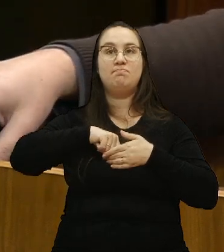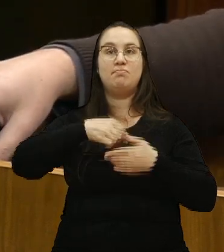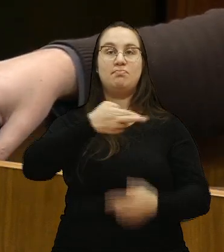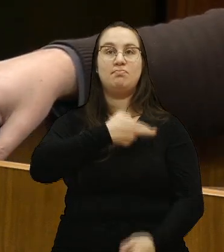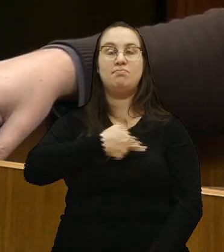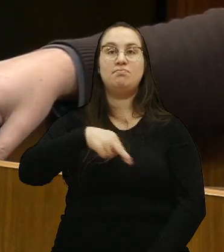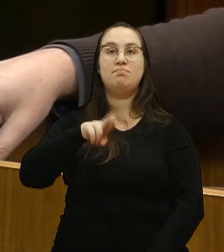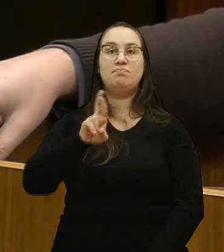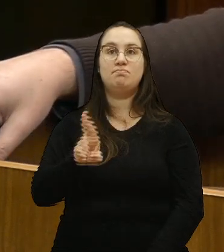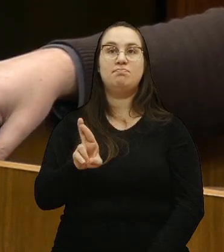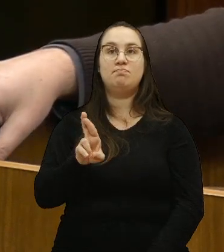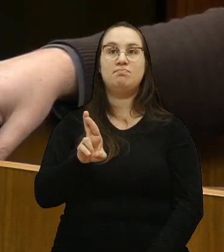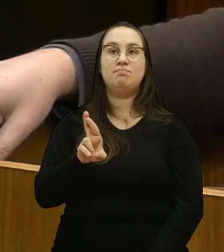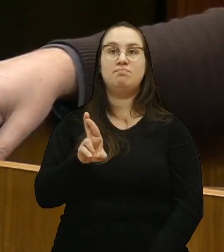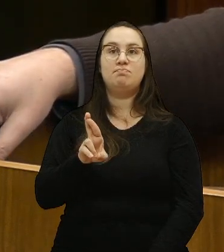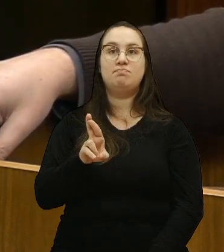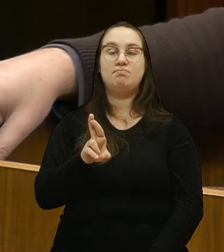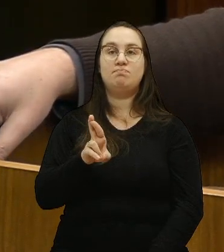religiosa,